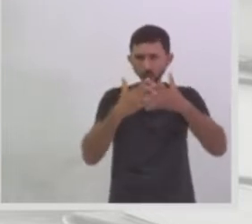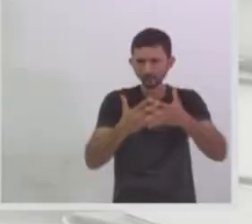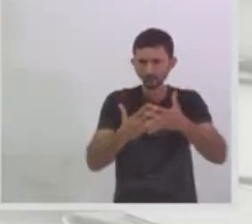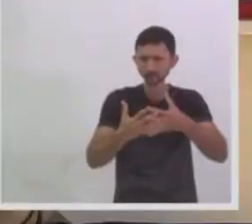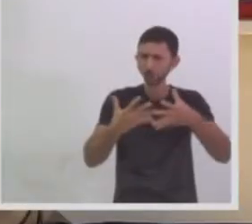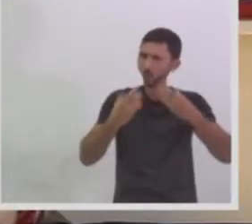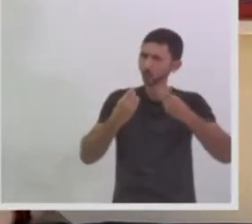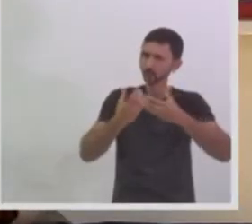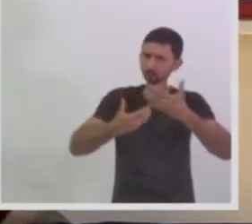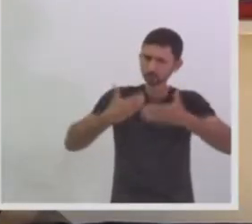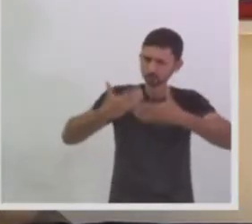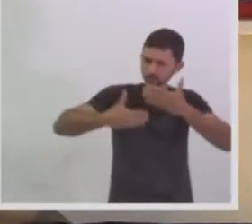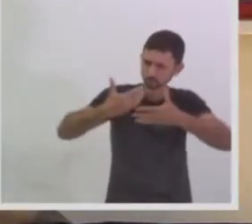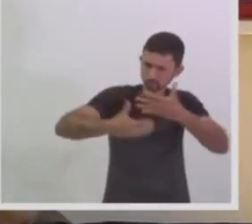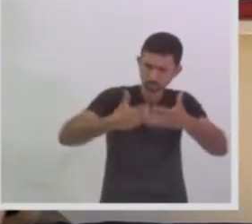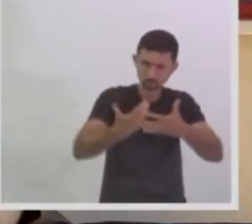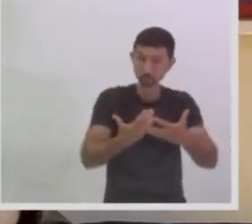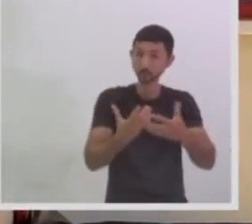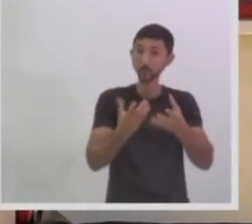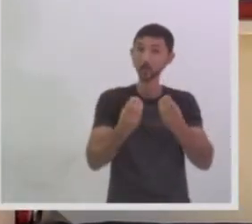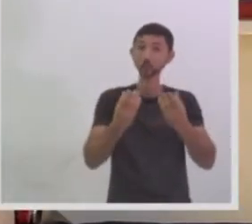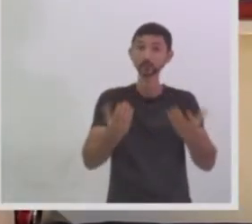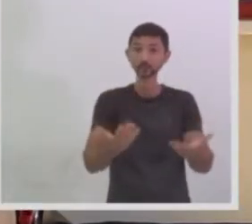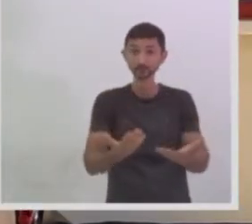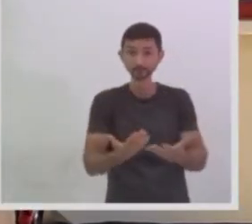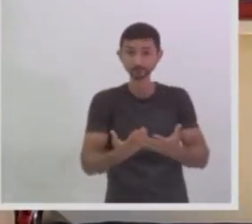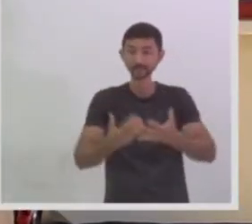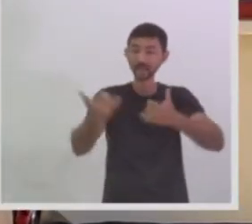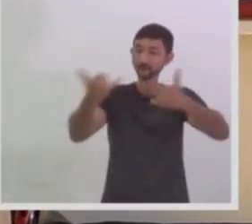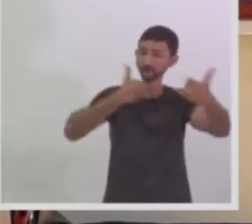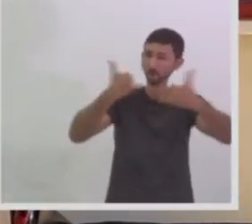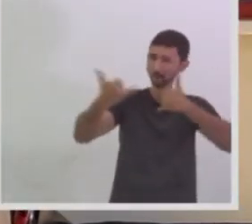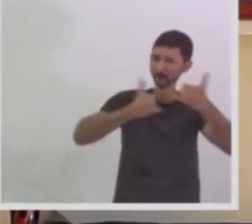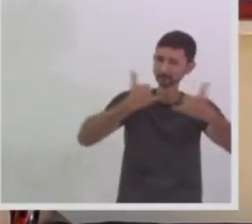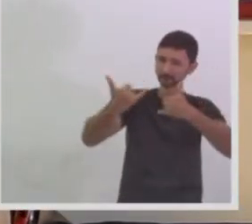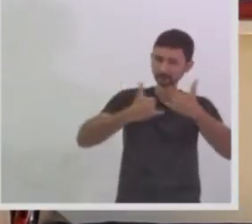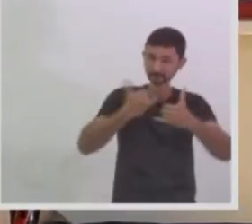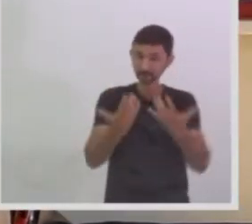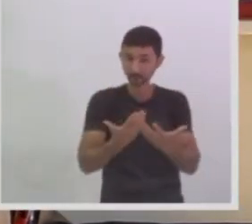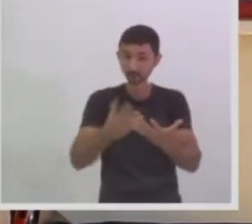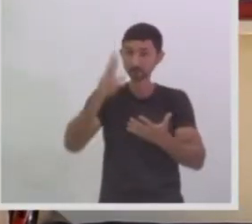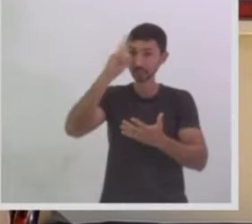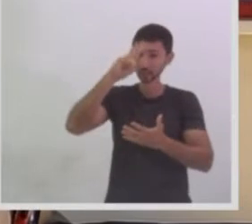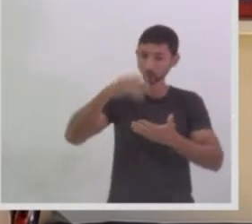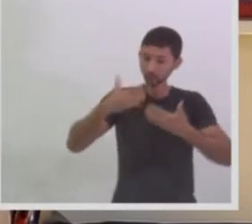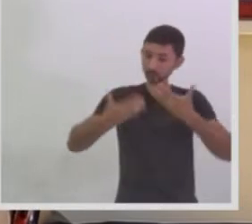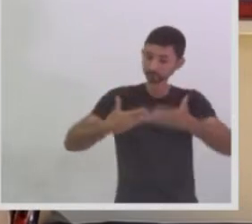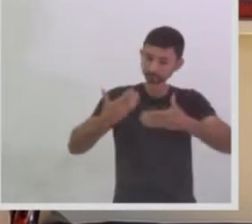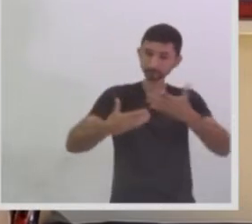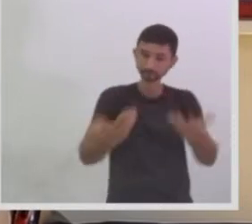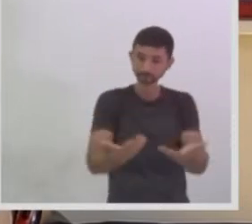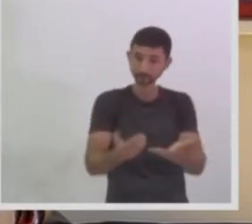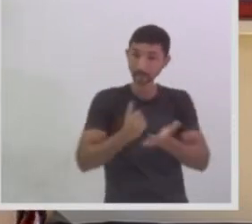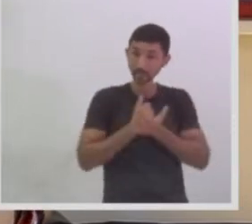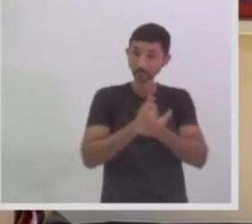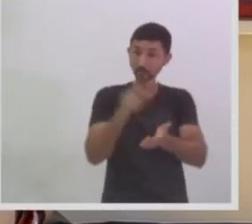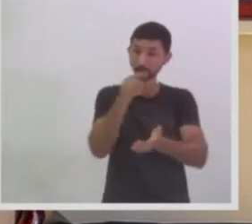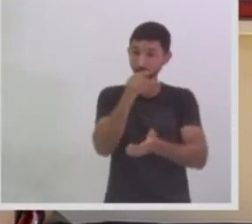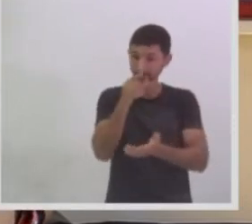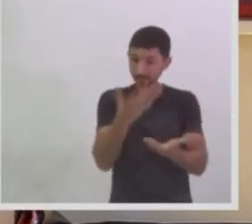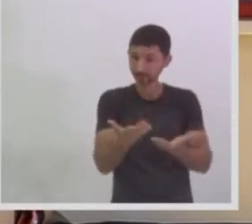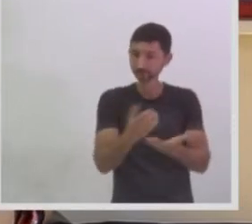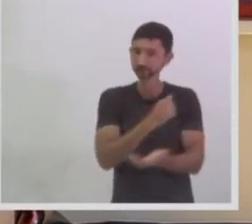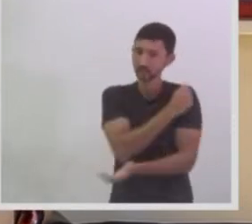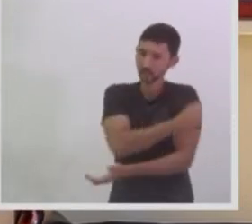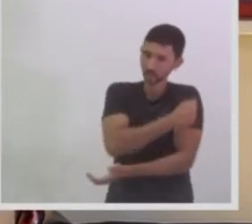coisa acontece, né? E muitas informações, e a história está aí para ajudar você, meu querido aluno, minha querida aluna,